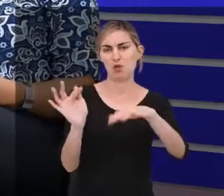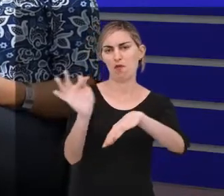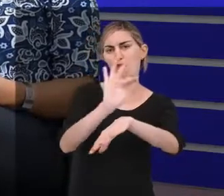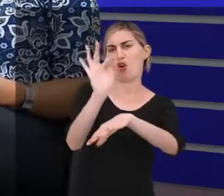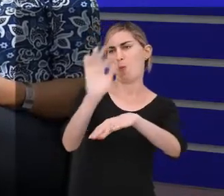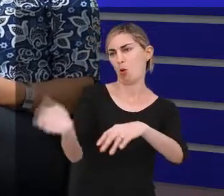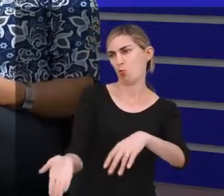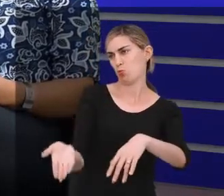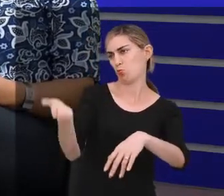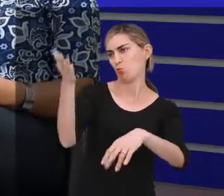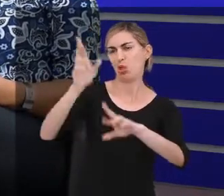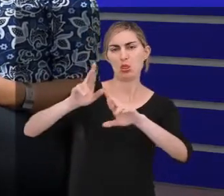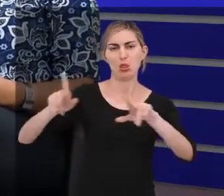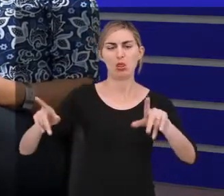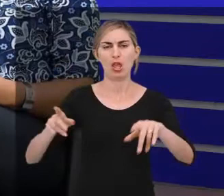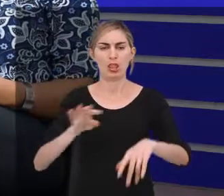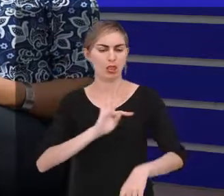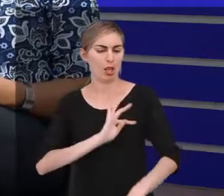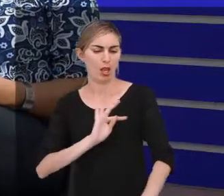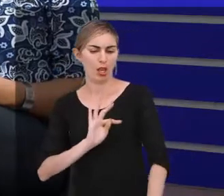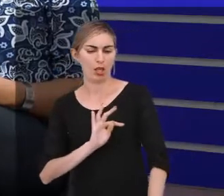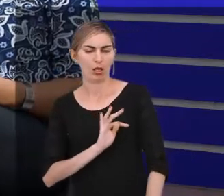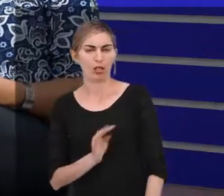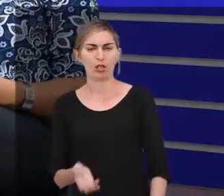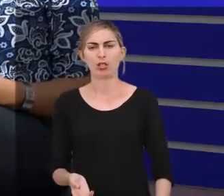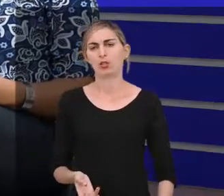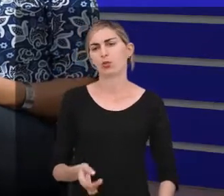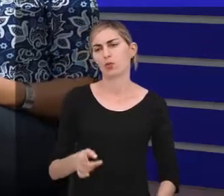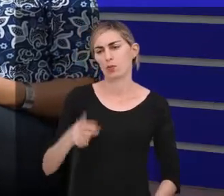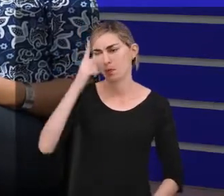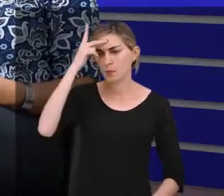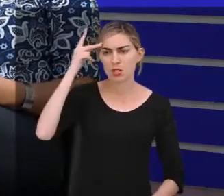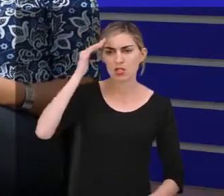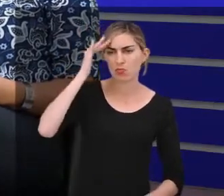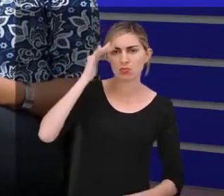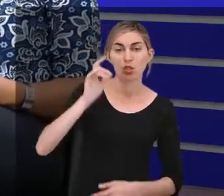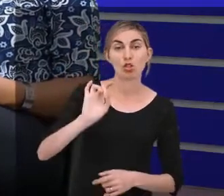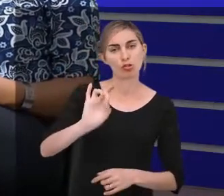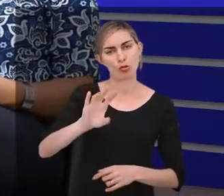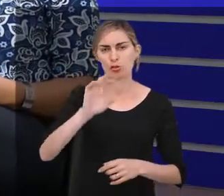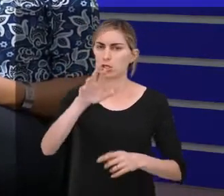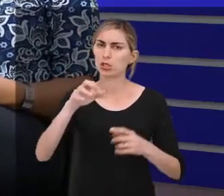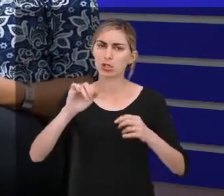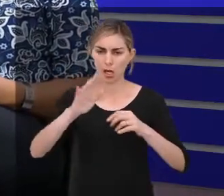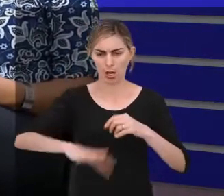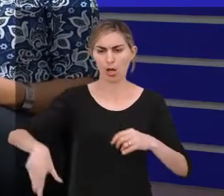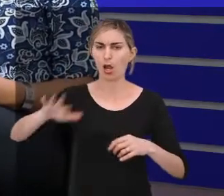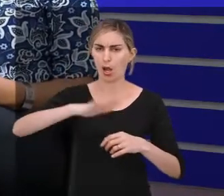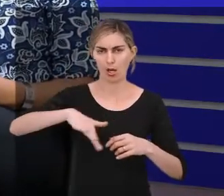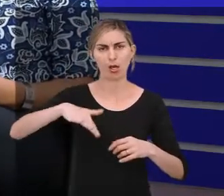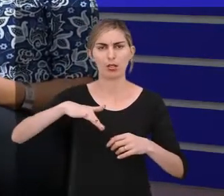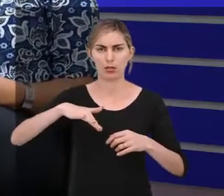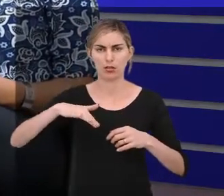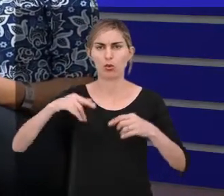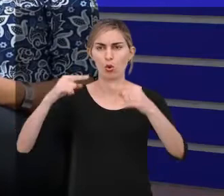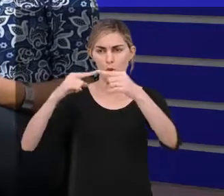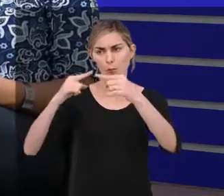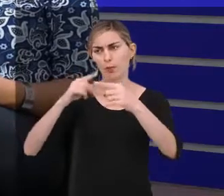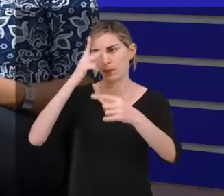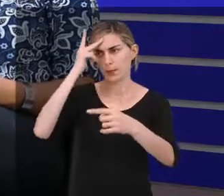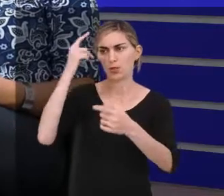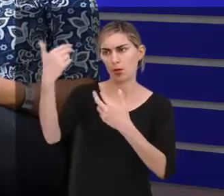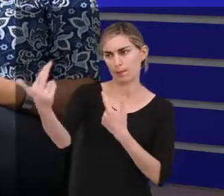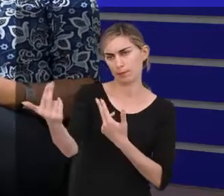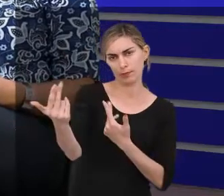muito rebuscado, termos técnicos a gente tem que evitar. Só se você estiver realmente atuando numa área e estiver tratando com uma pessoa